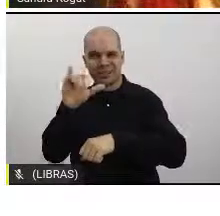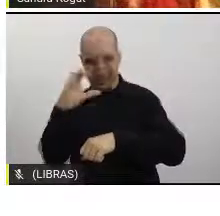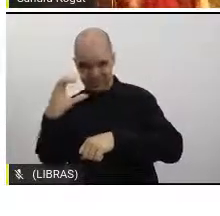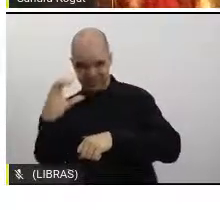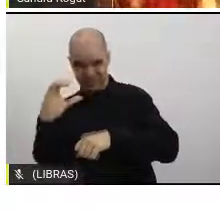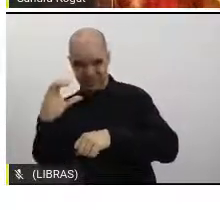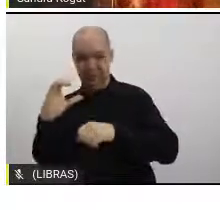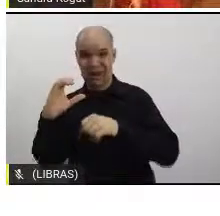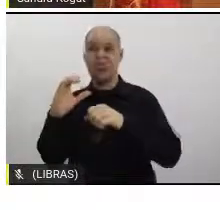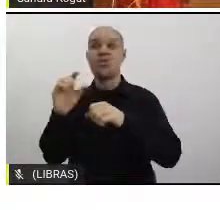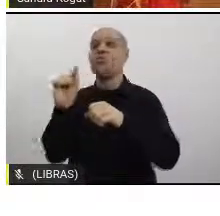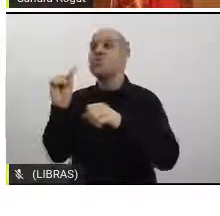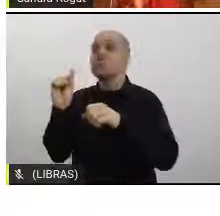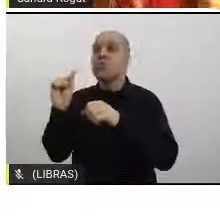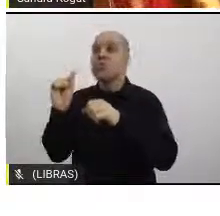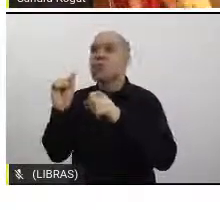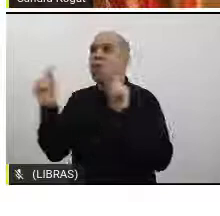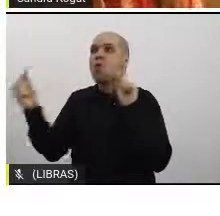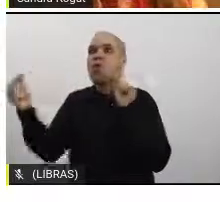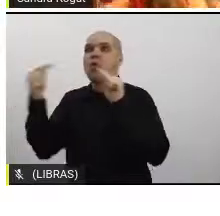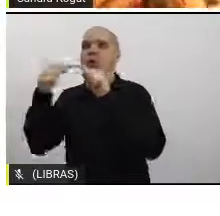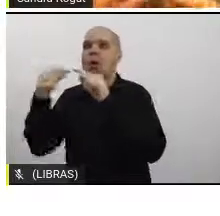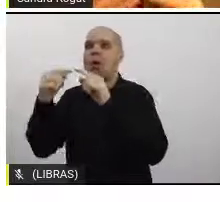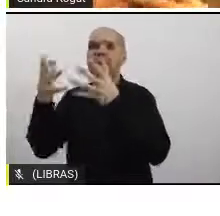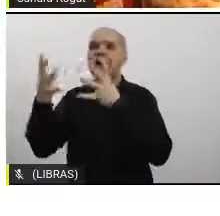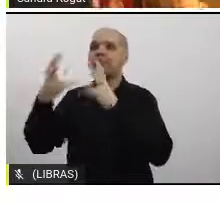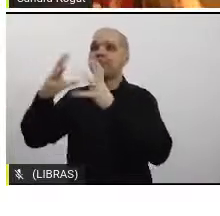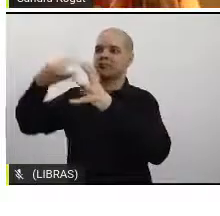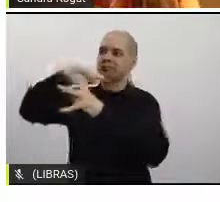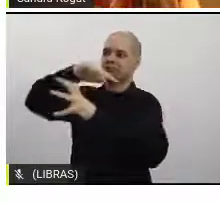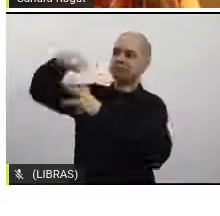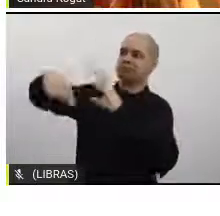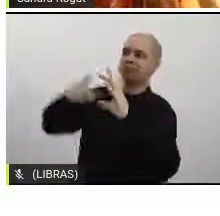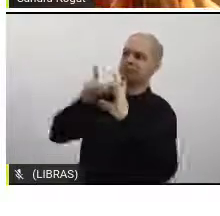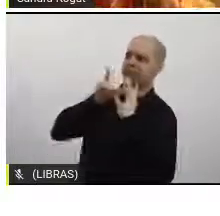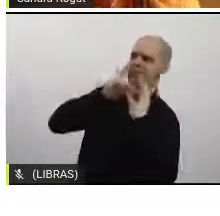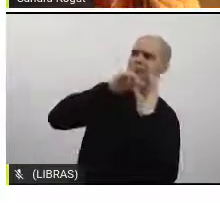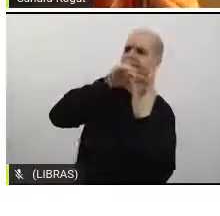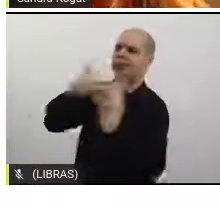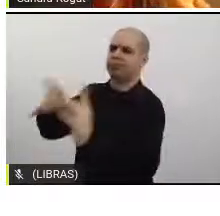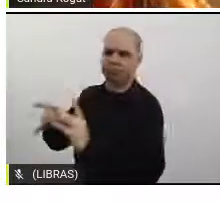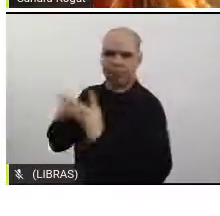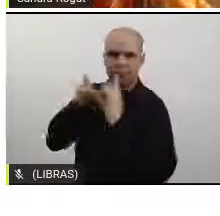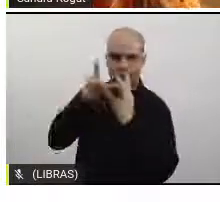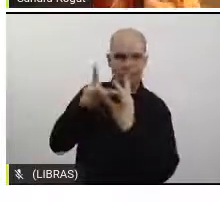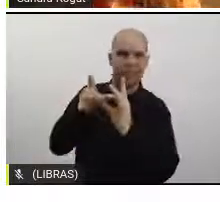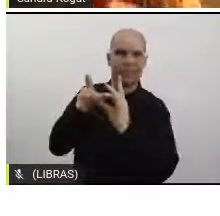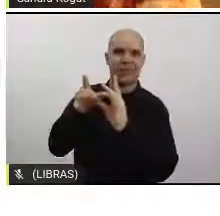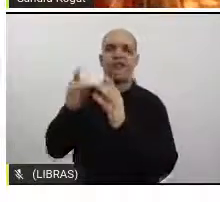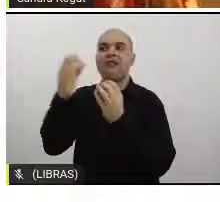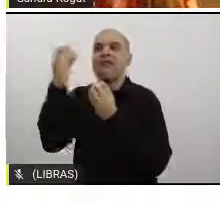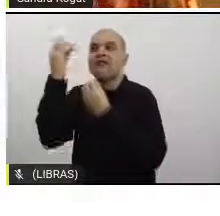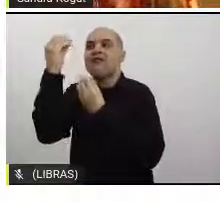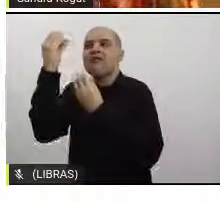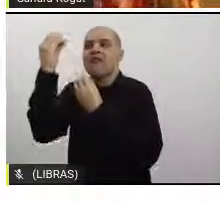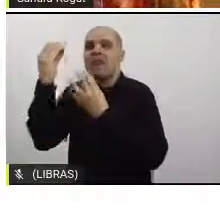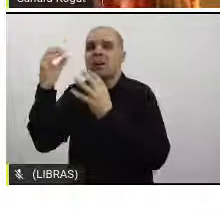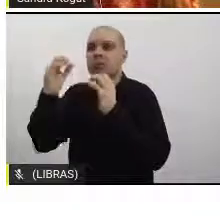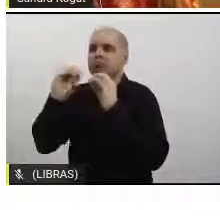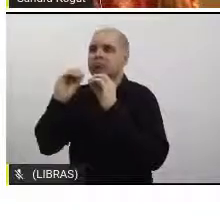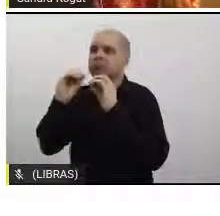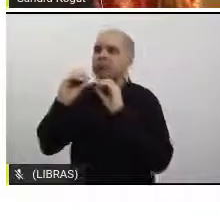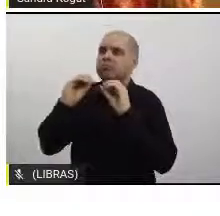começando a... As culturas começando a se encontrar, né? A estabelecer algum tipo